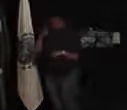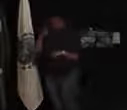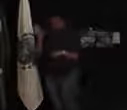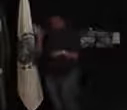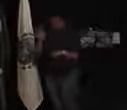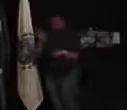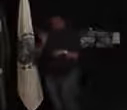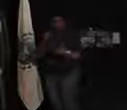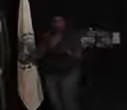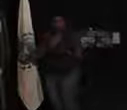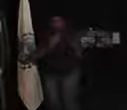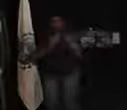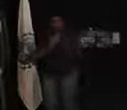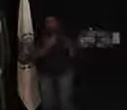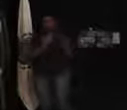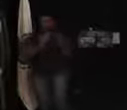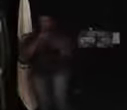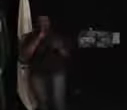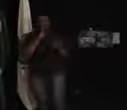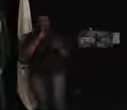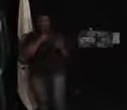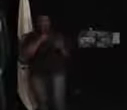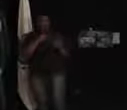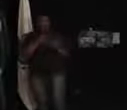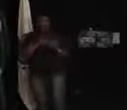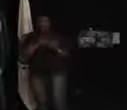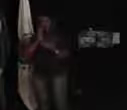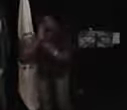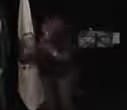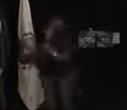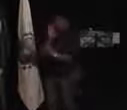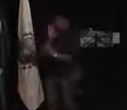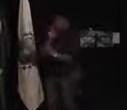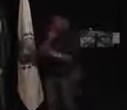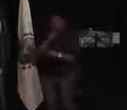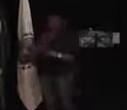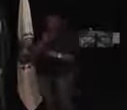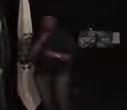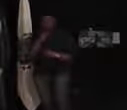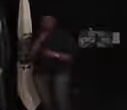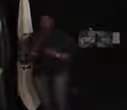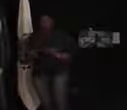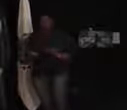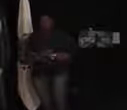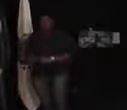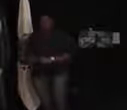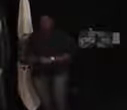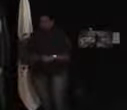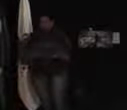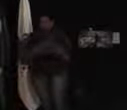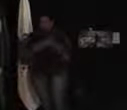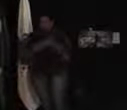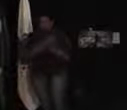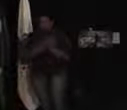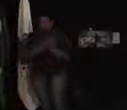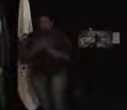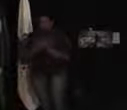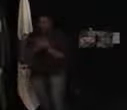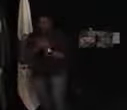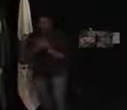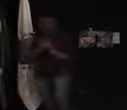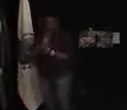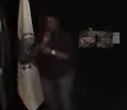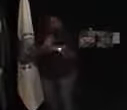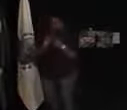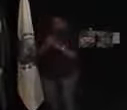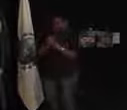falar, que monopoliza as conversas em grupo? E aí e ele não percebe essa deixa social,